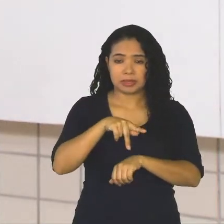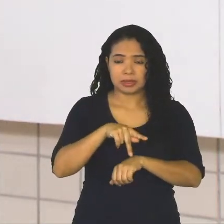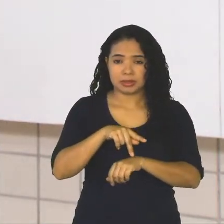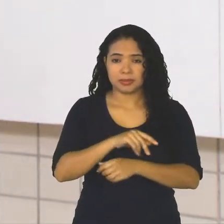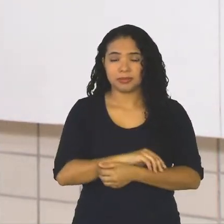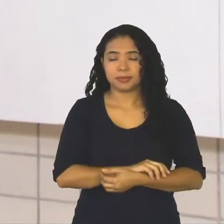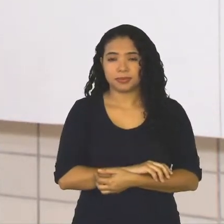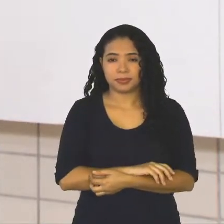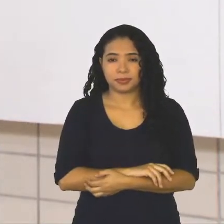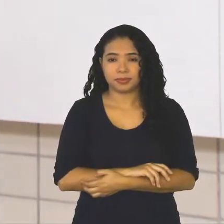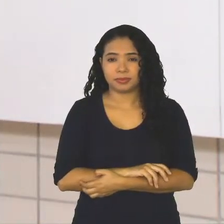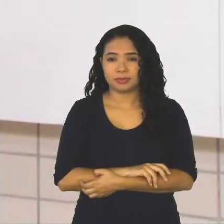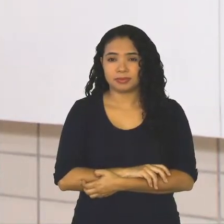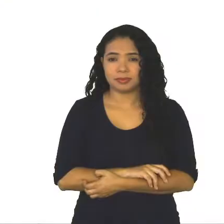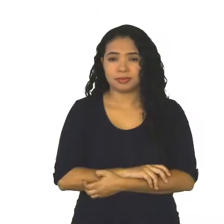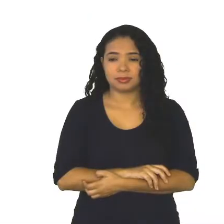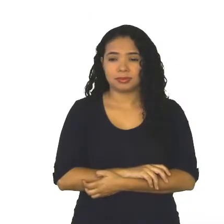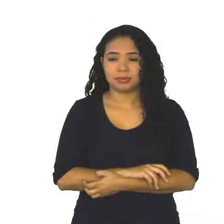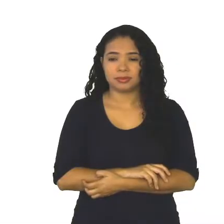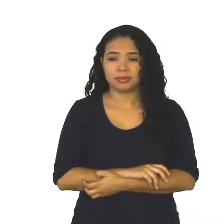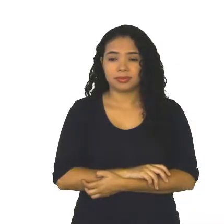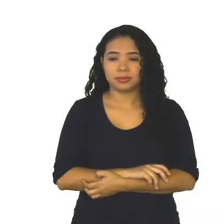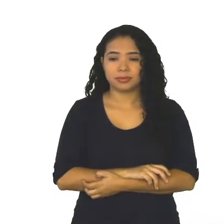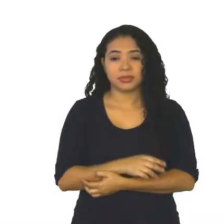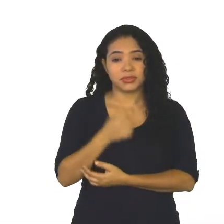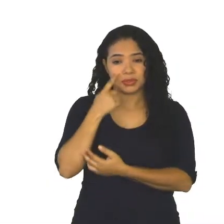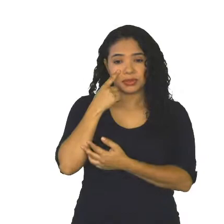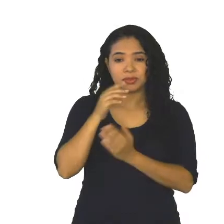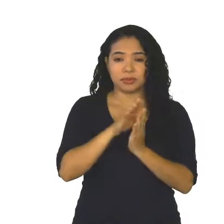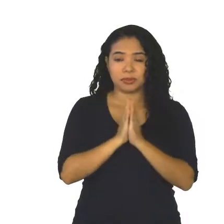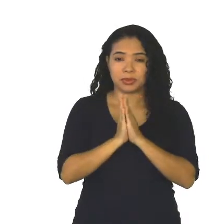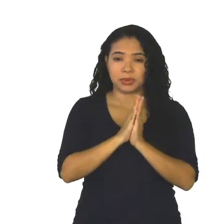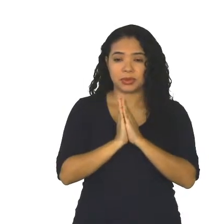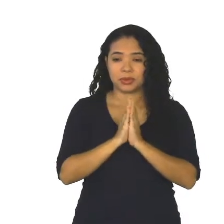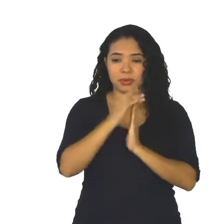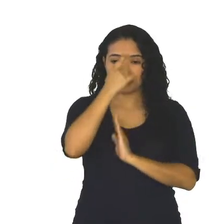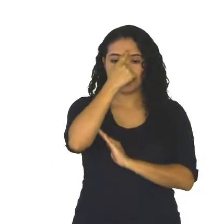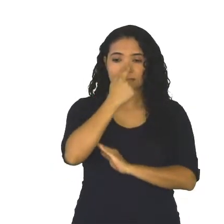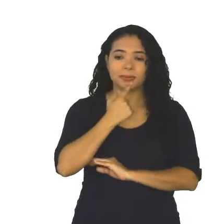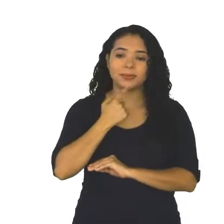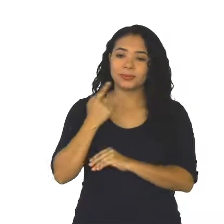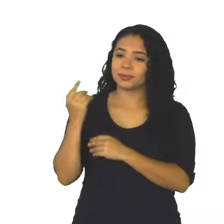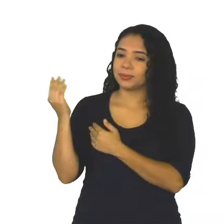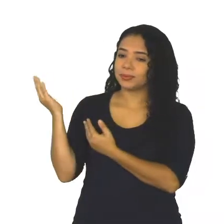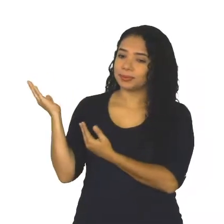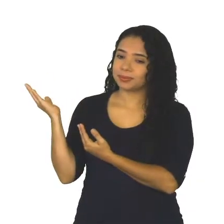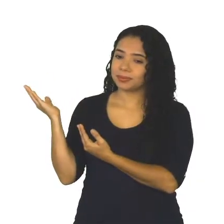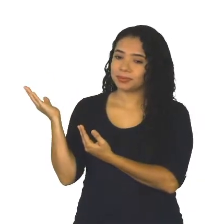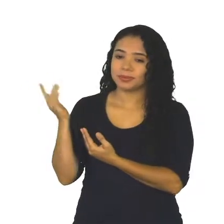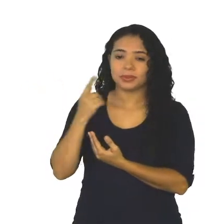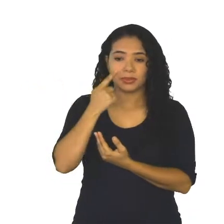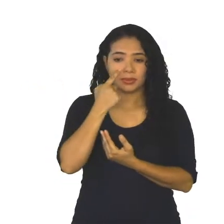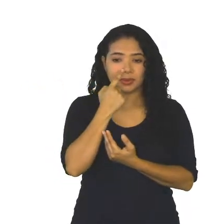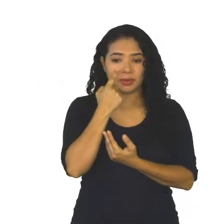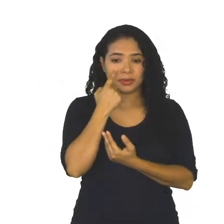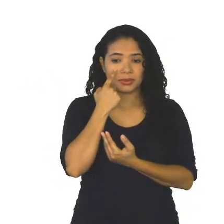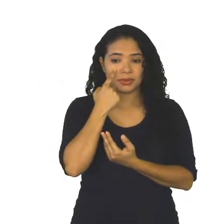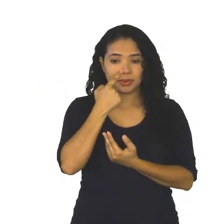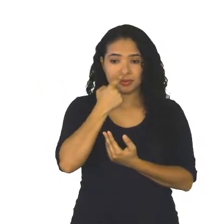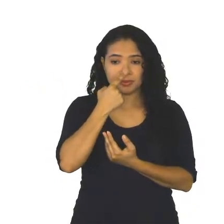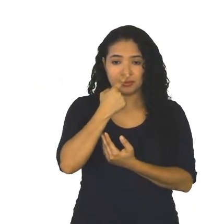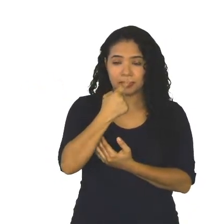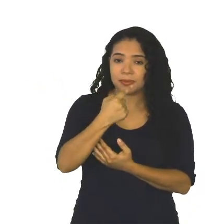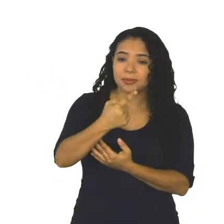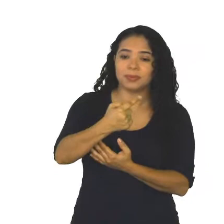seguinte, temos aí a imagem do Pinóquio, né? E aí o nariz dele, ó, já é enorme, né? De